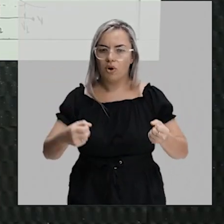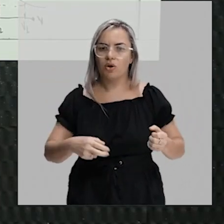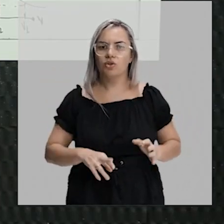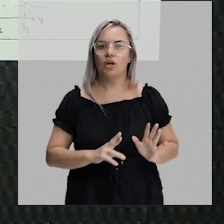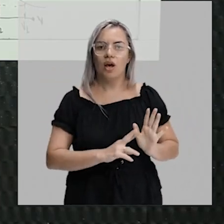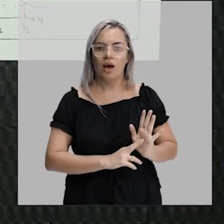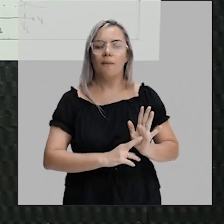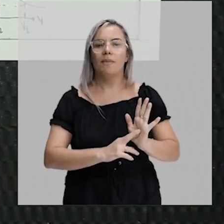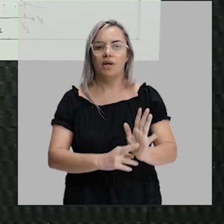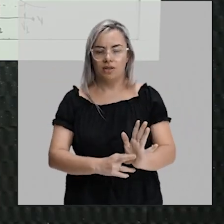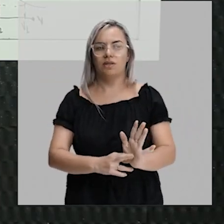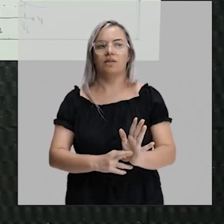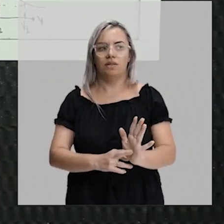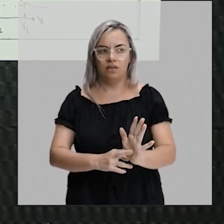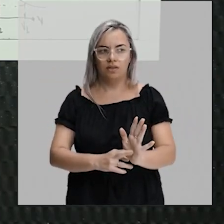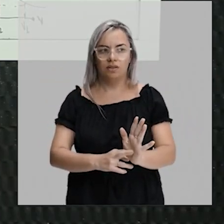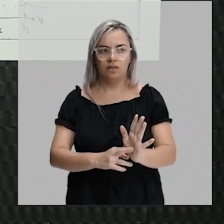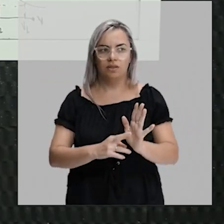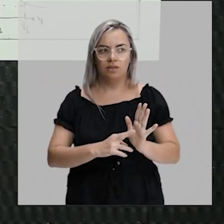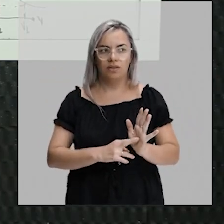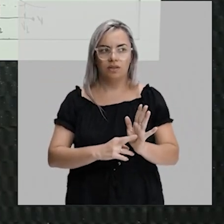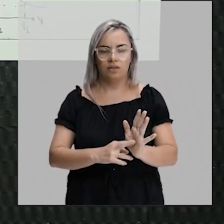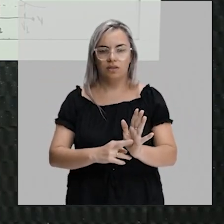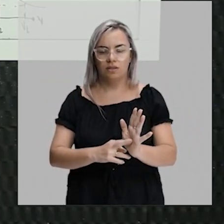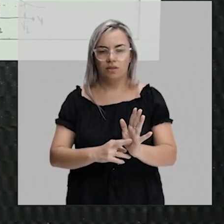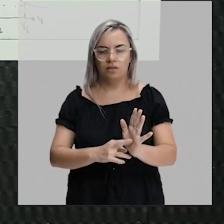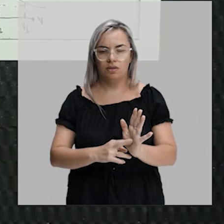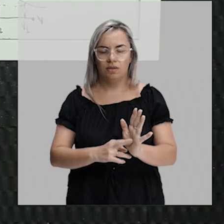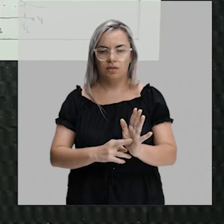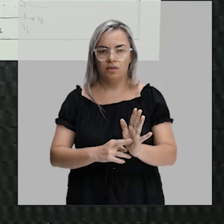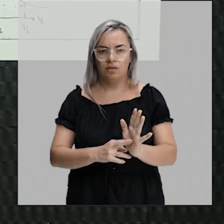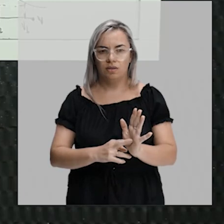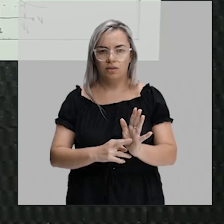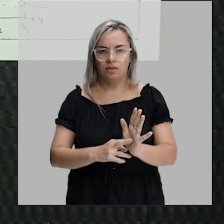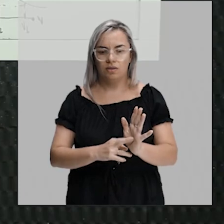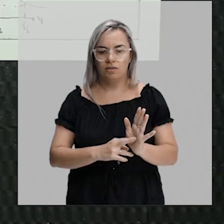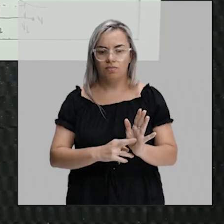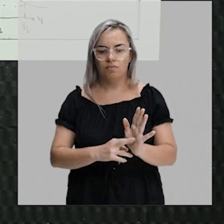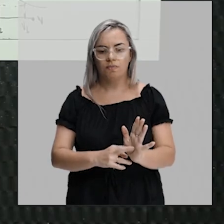equação, só que escrita de outra forma, né? Pode representar aqui, tá certo?